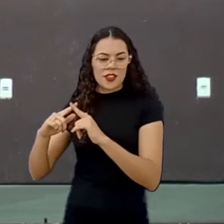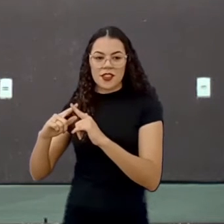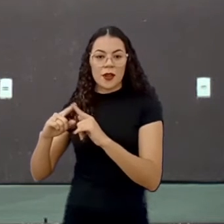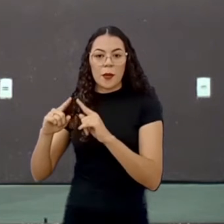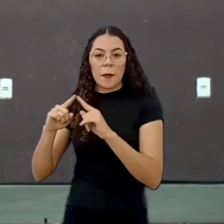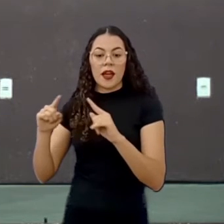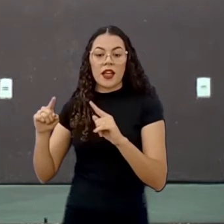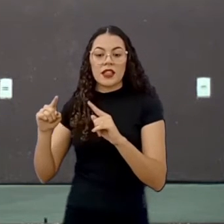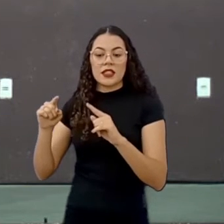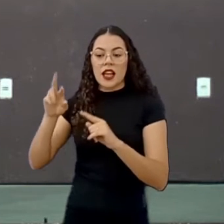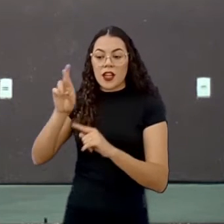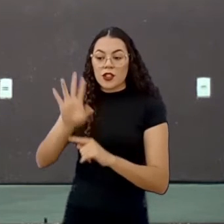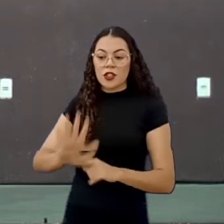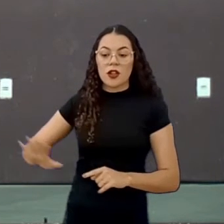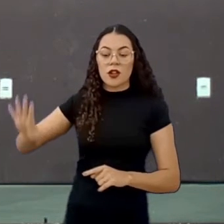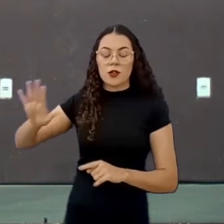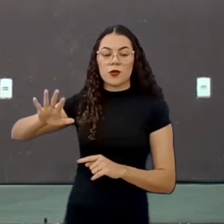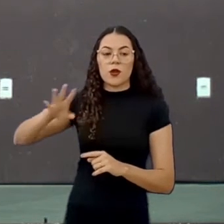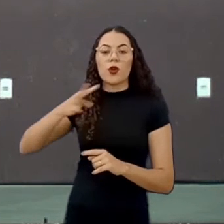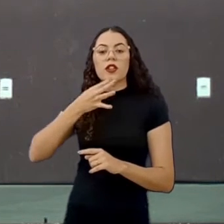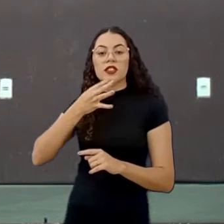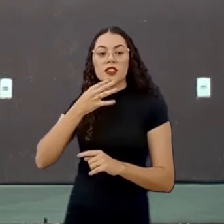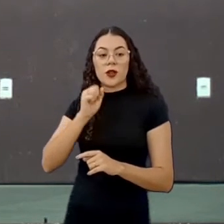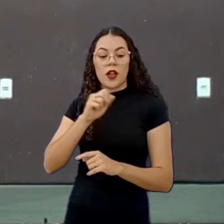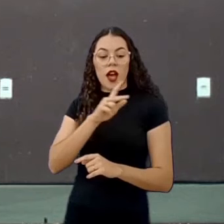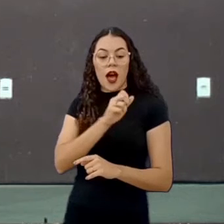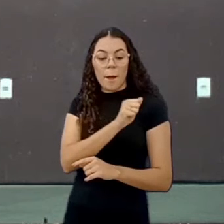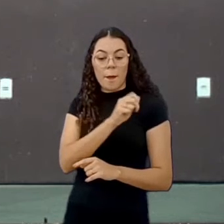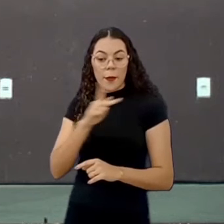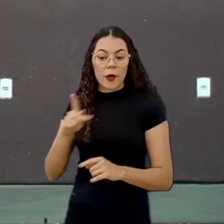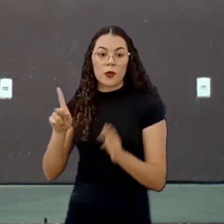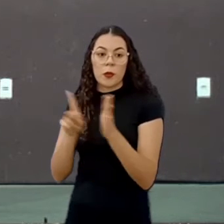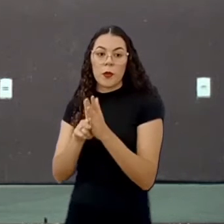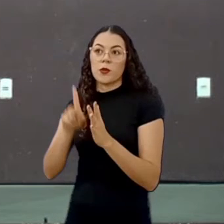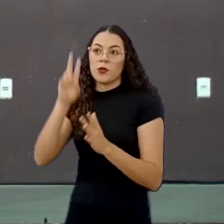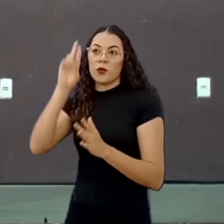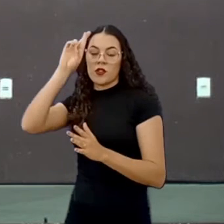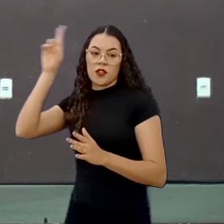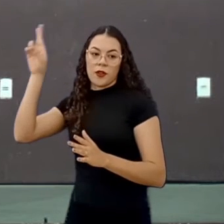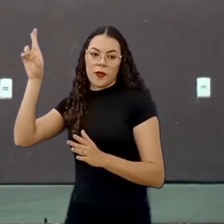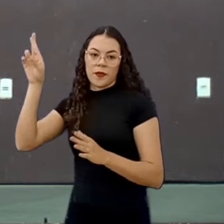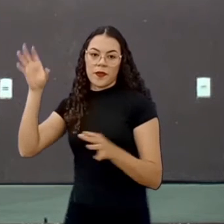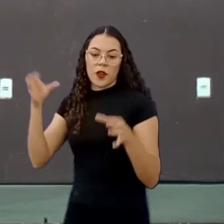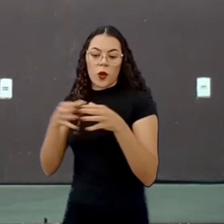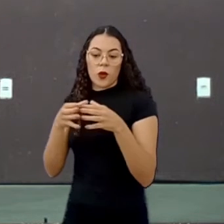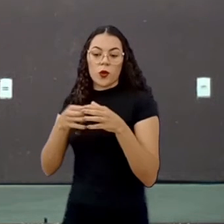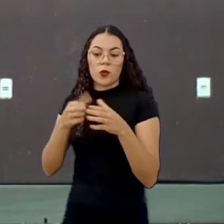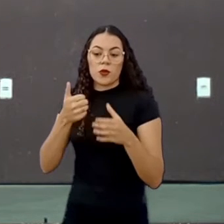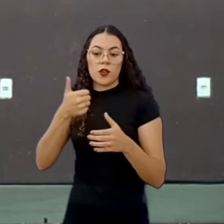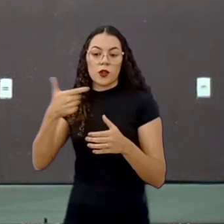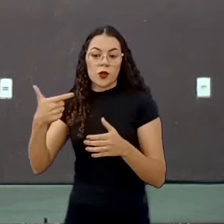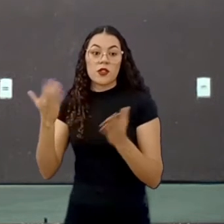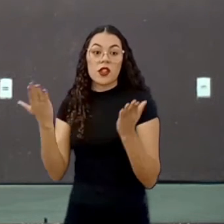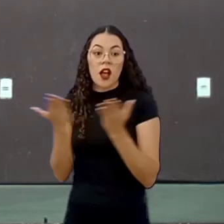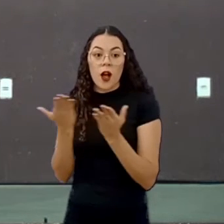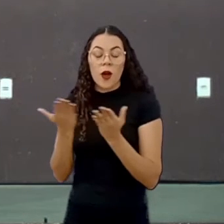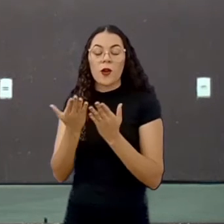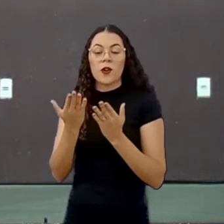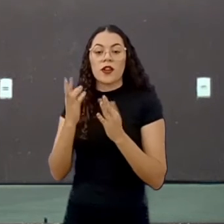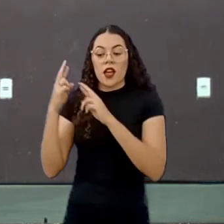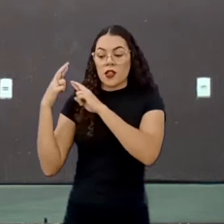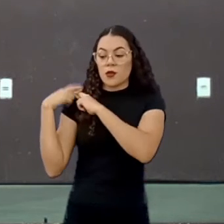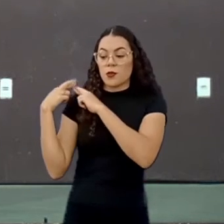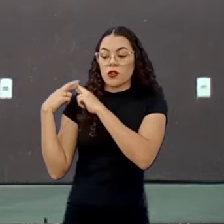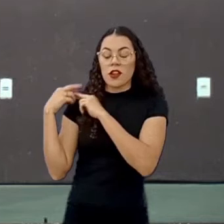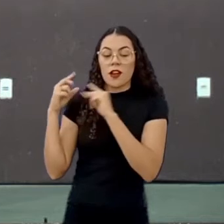aquela época e região, como o apóstolo do Senhor. Ele que ingressou nesse grupo dos 12 e agora era responsável